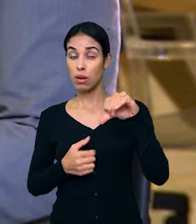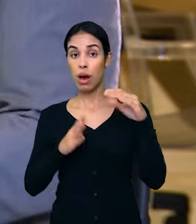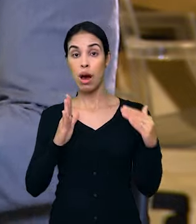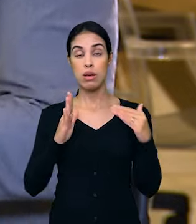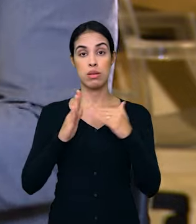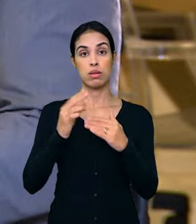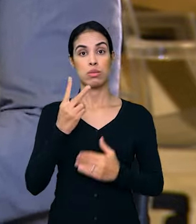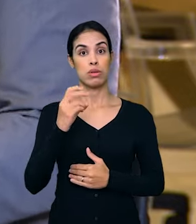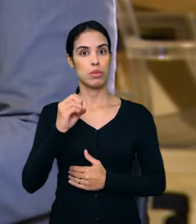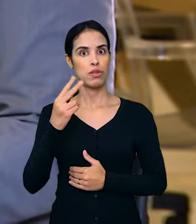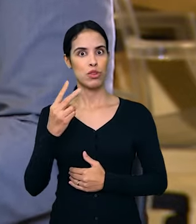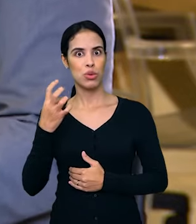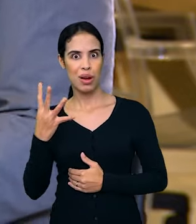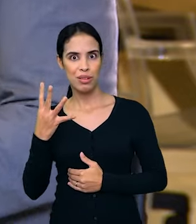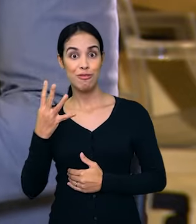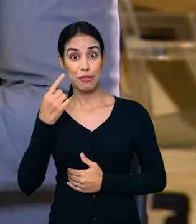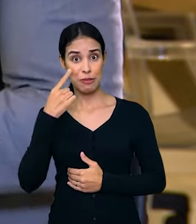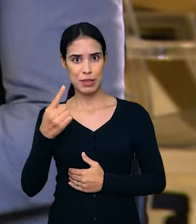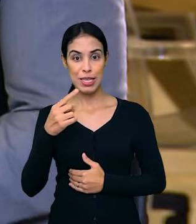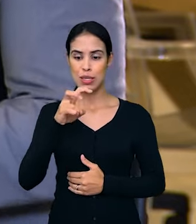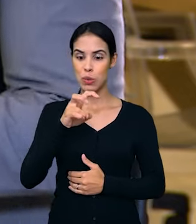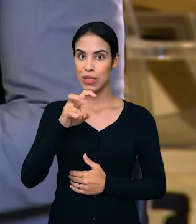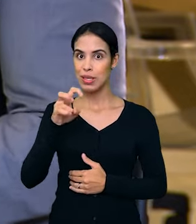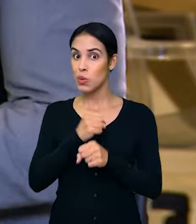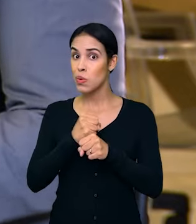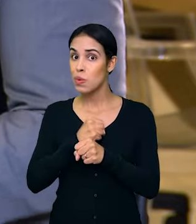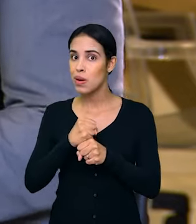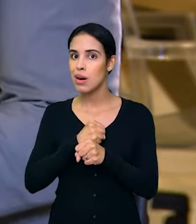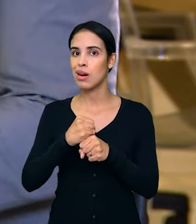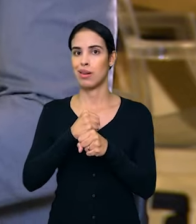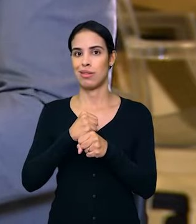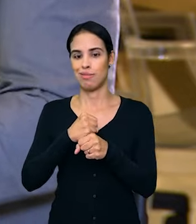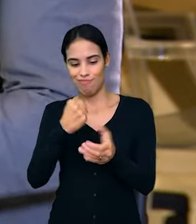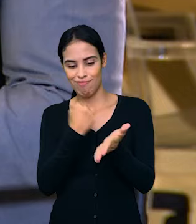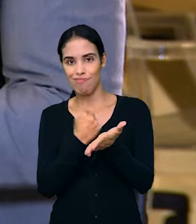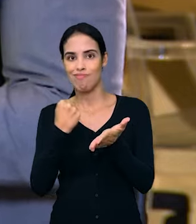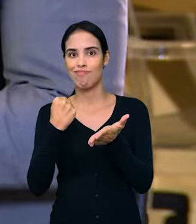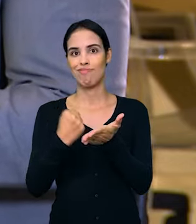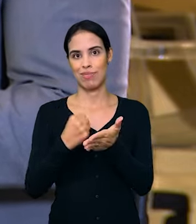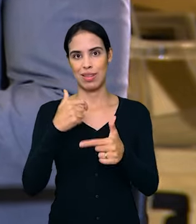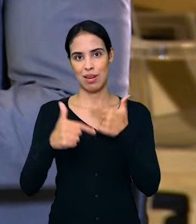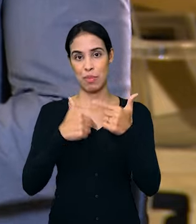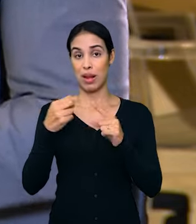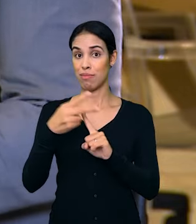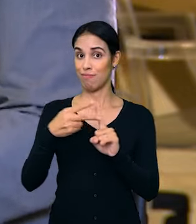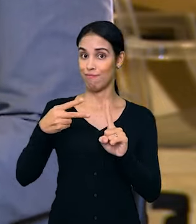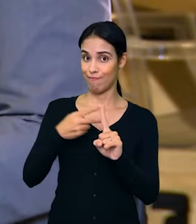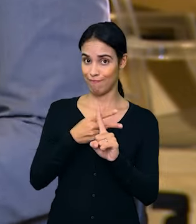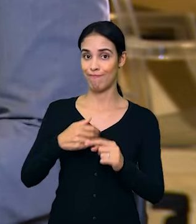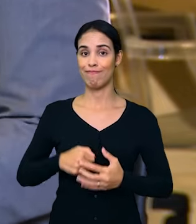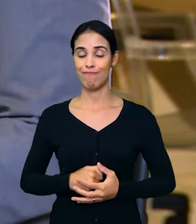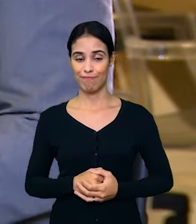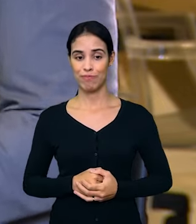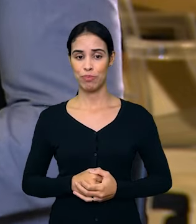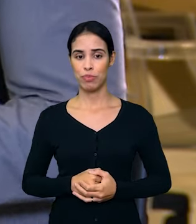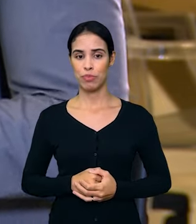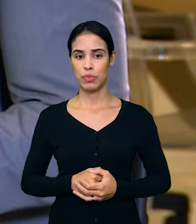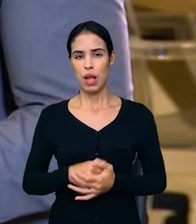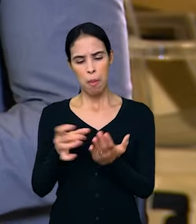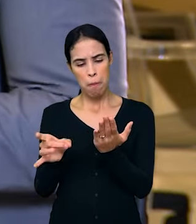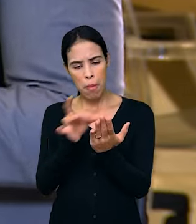1969 para 2024, 55 anos da Carteira de Trabalho e Previdência Social.